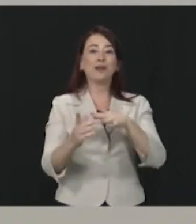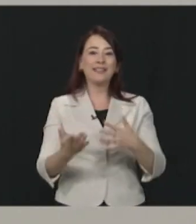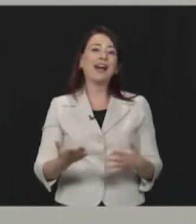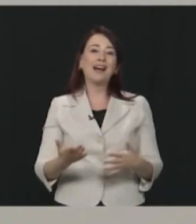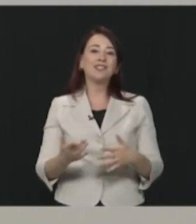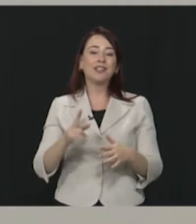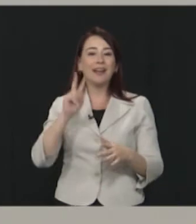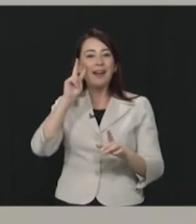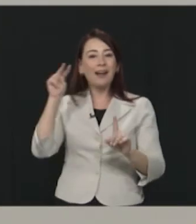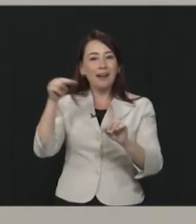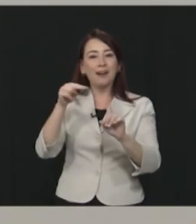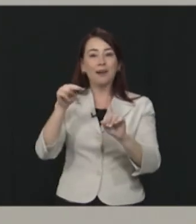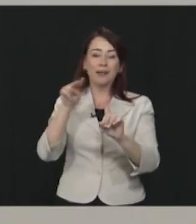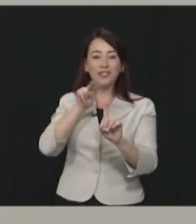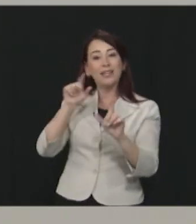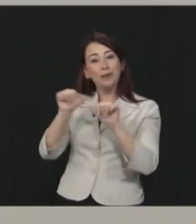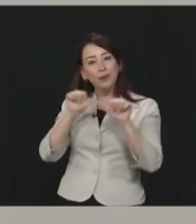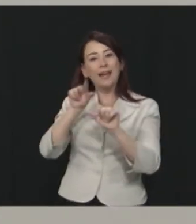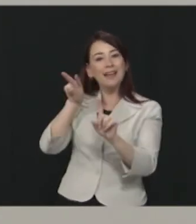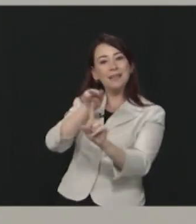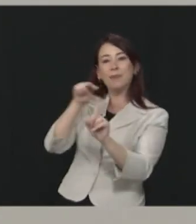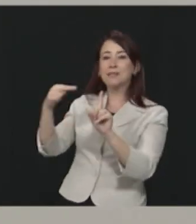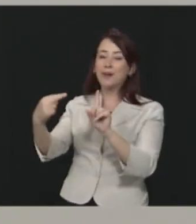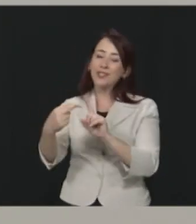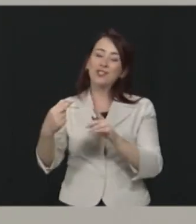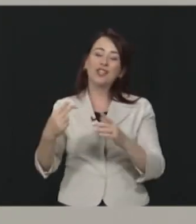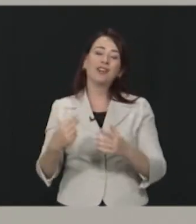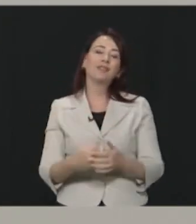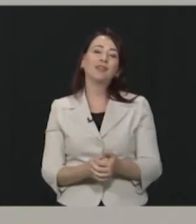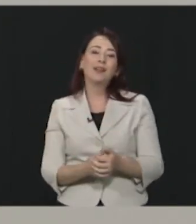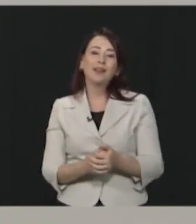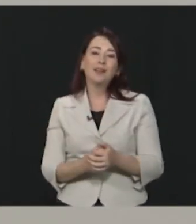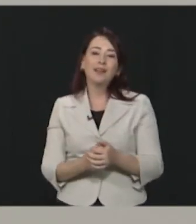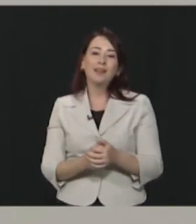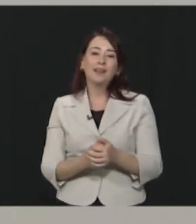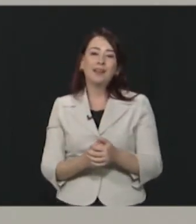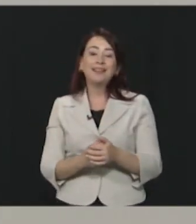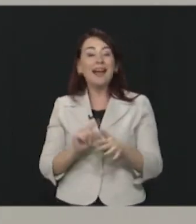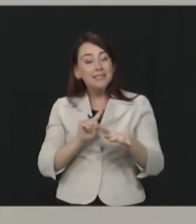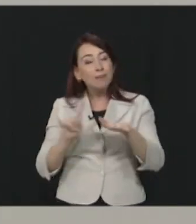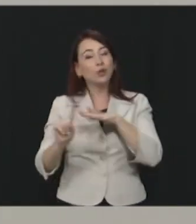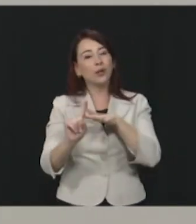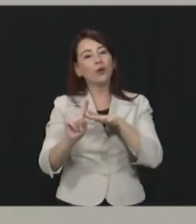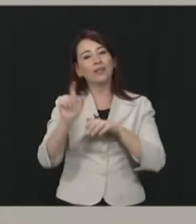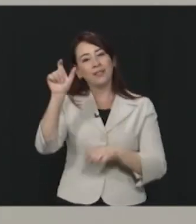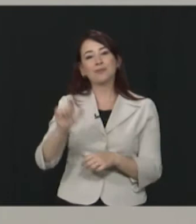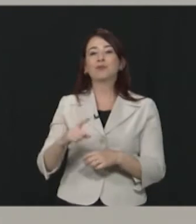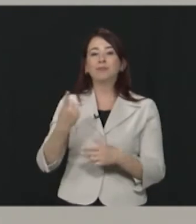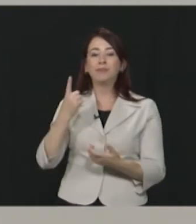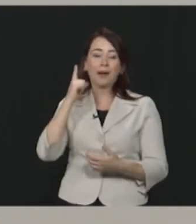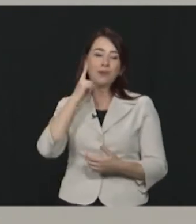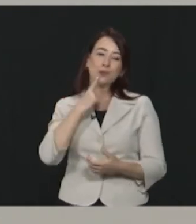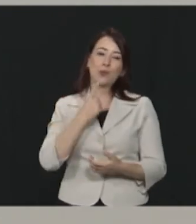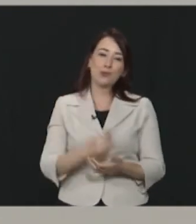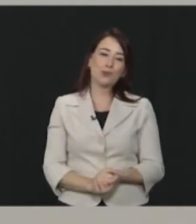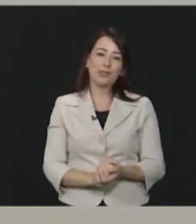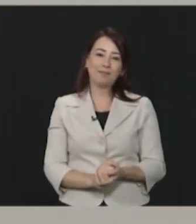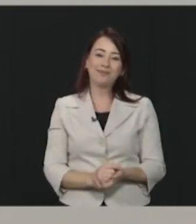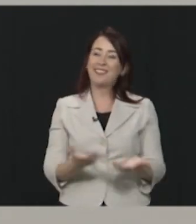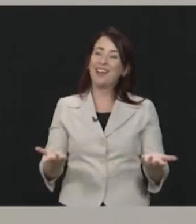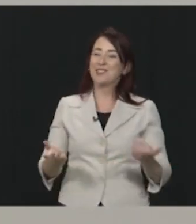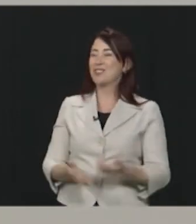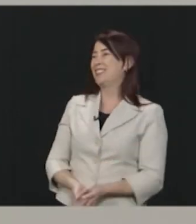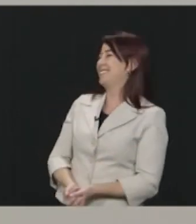a prioridade, né, a gente tem que mudar essa perspectiva e dar esse protagonismo para a pessoa